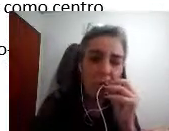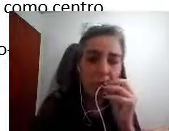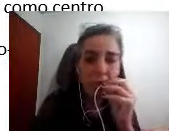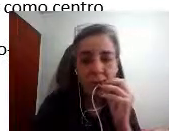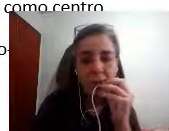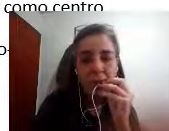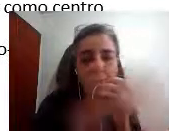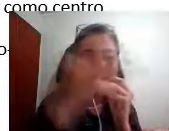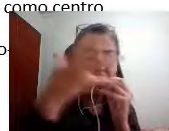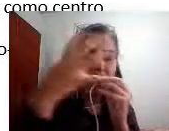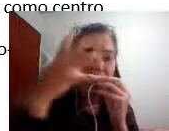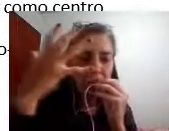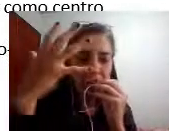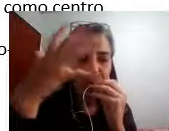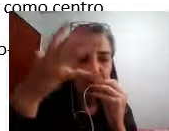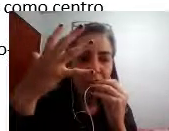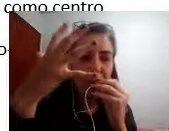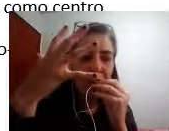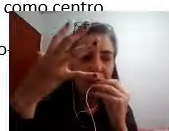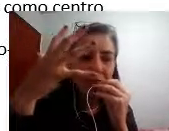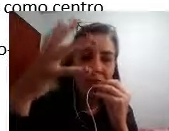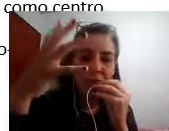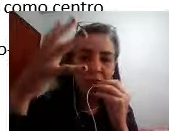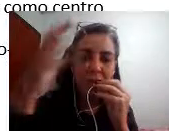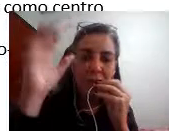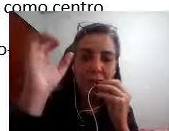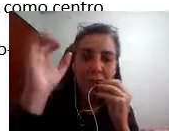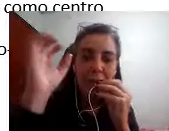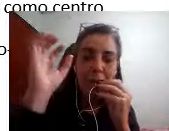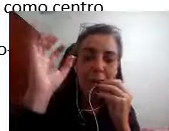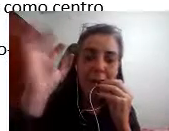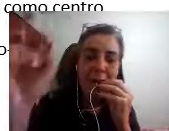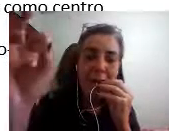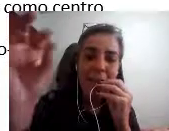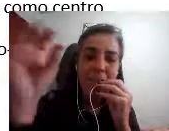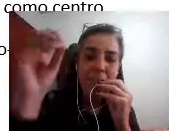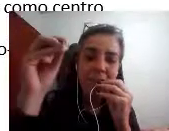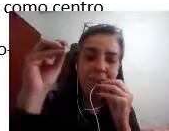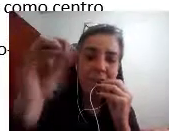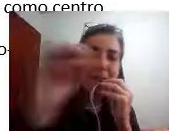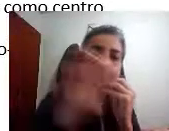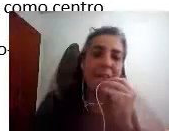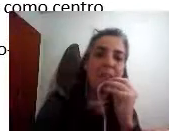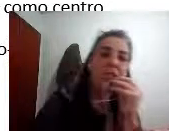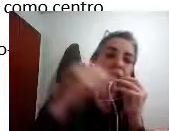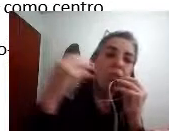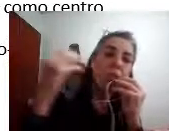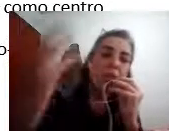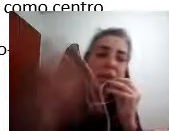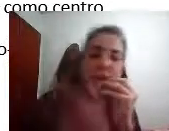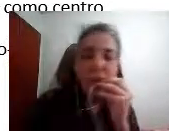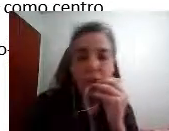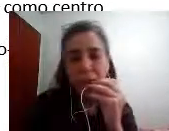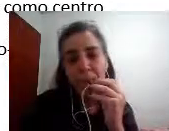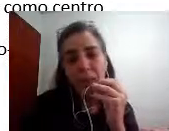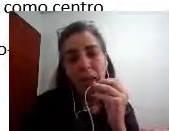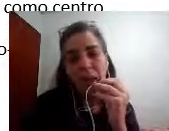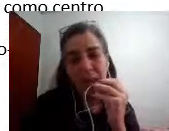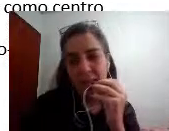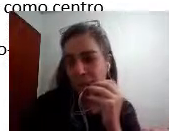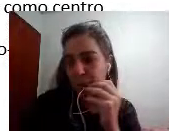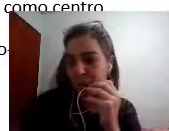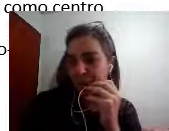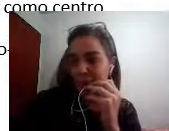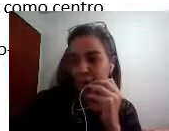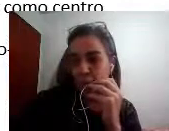suas obras. Então, nós temos aí cinco características, né, bem destacadas sobre o que foi